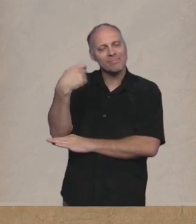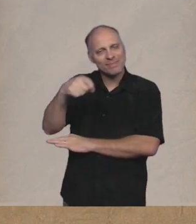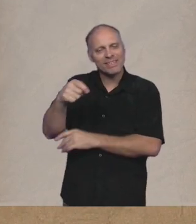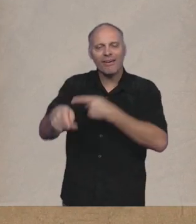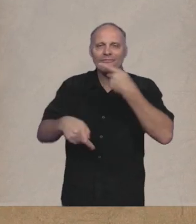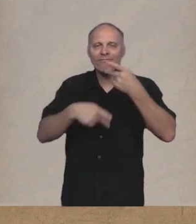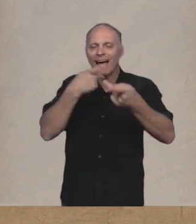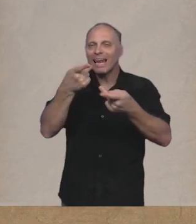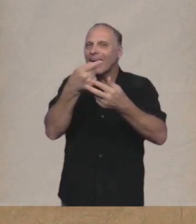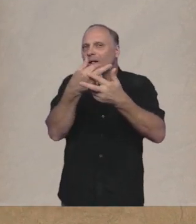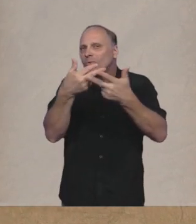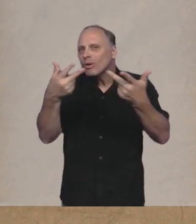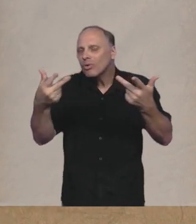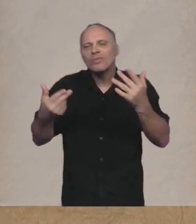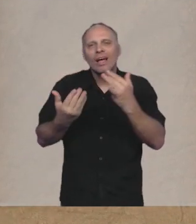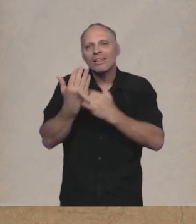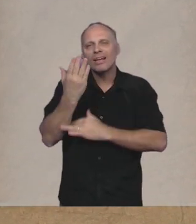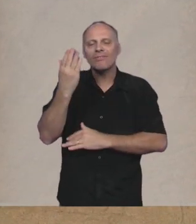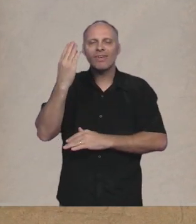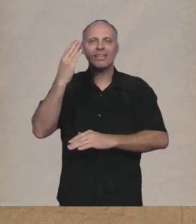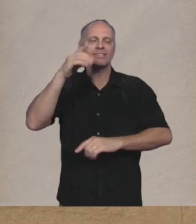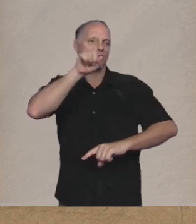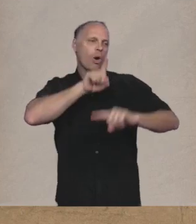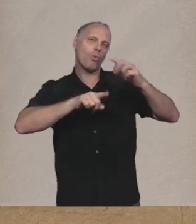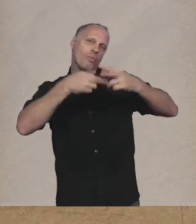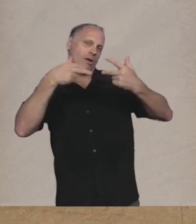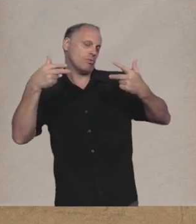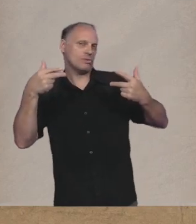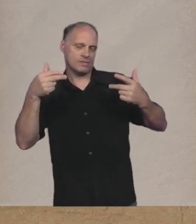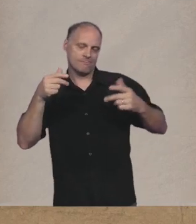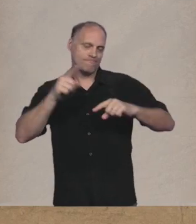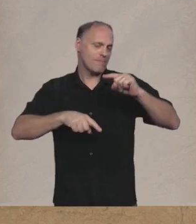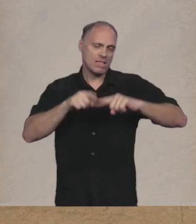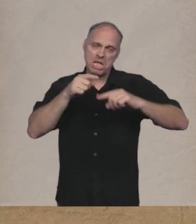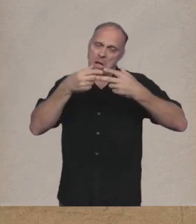de ter que dizer alguma coisa através de algum instrumento, né?